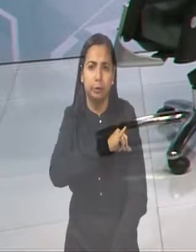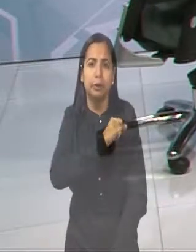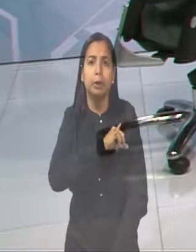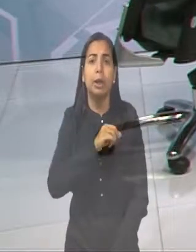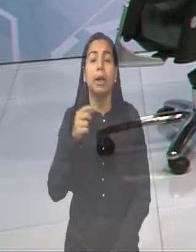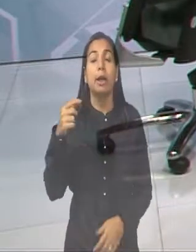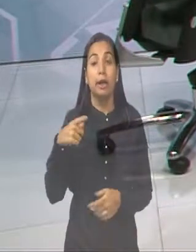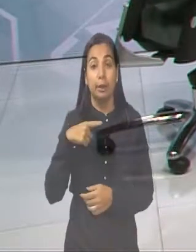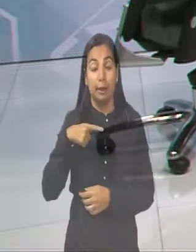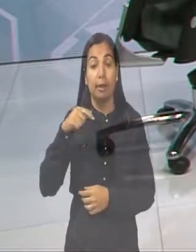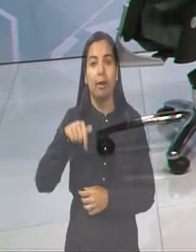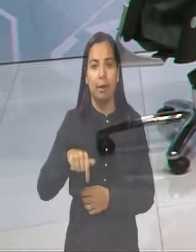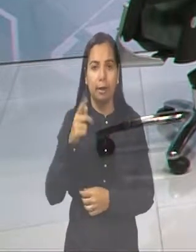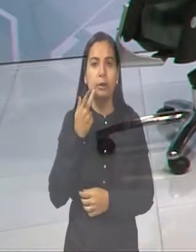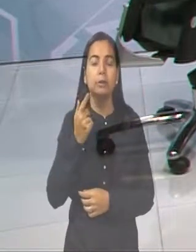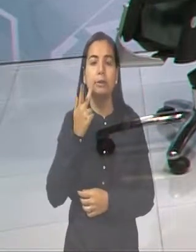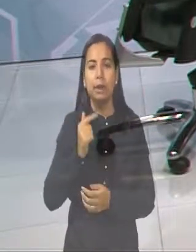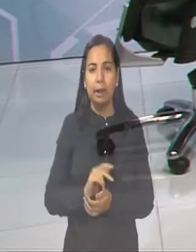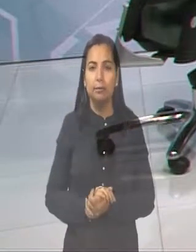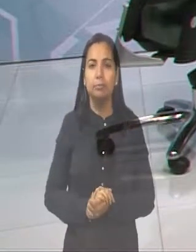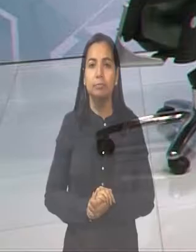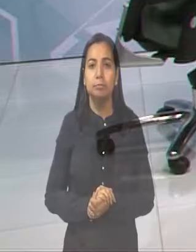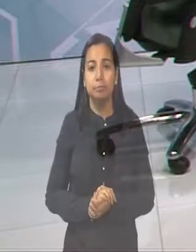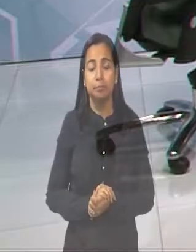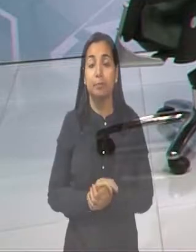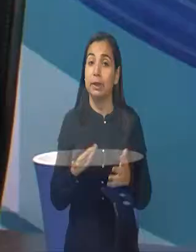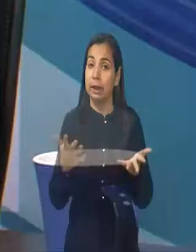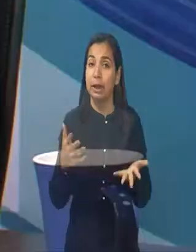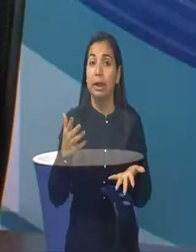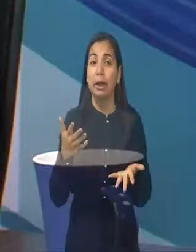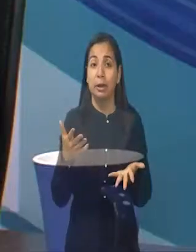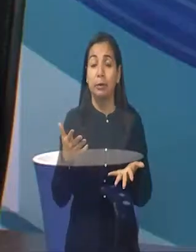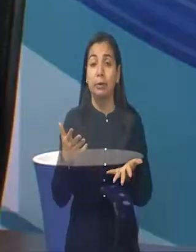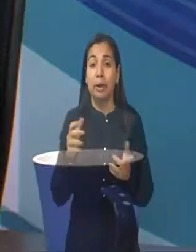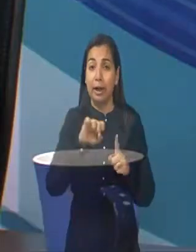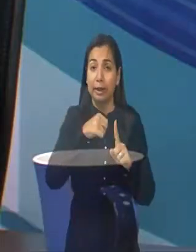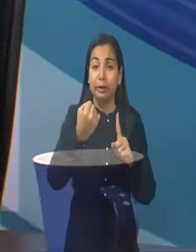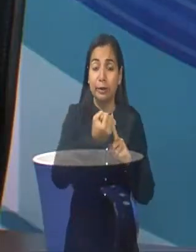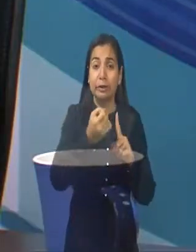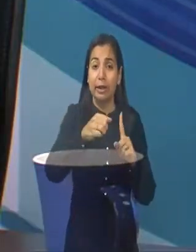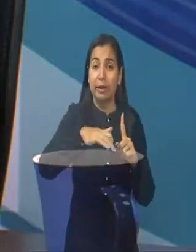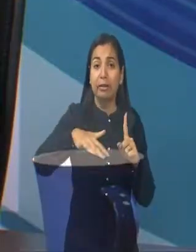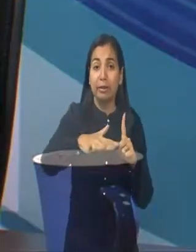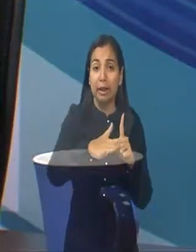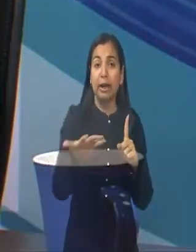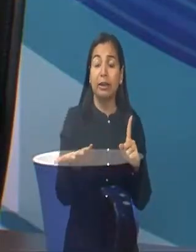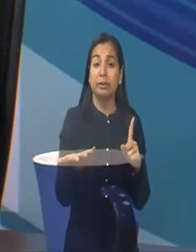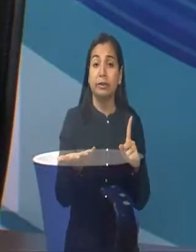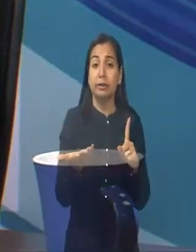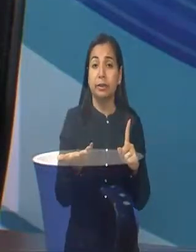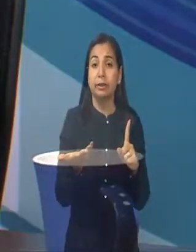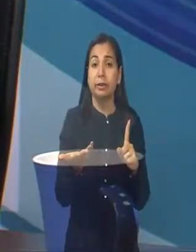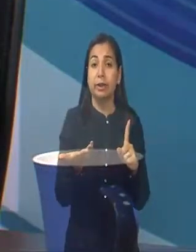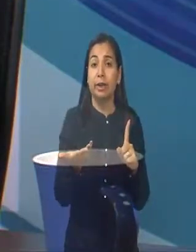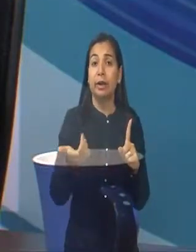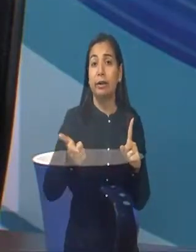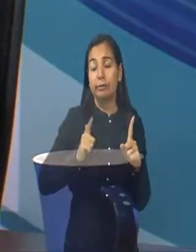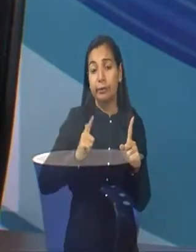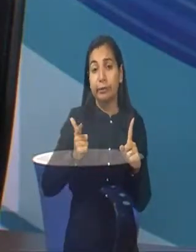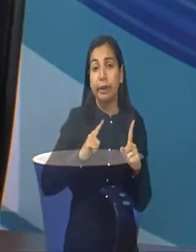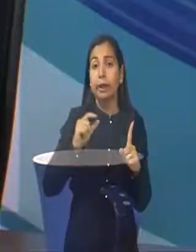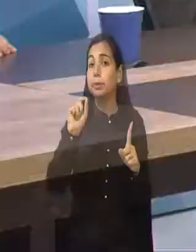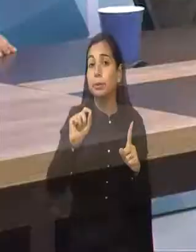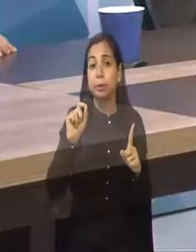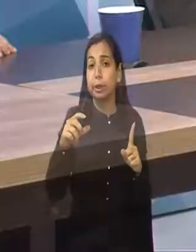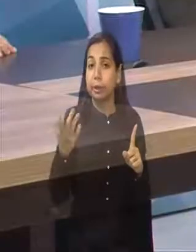Ceará. Agora, é claro que a sociedade vai tender a cair na